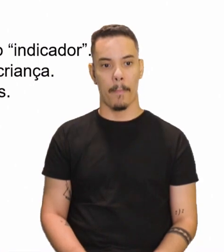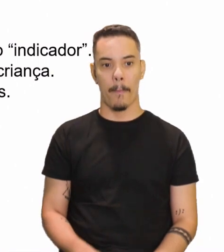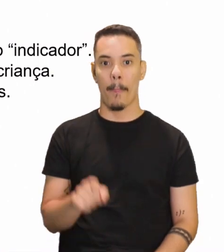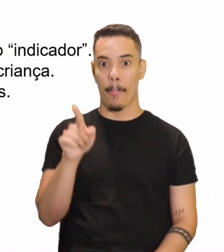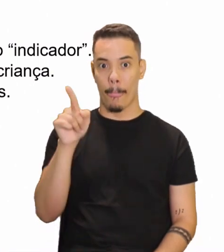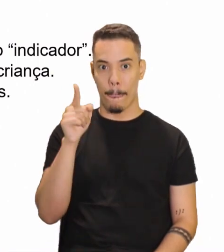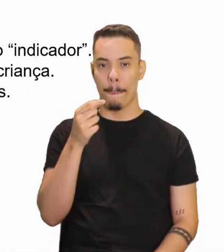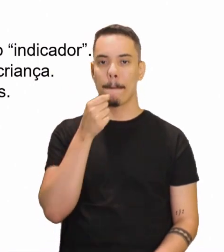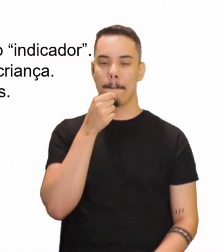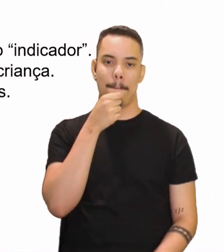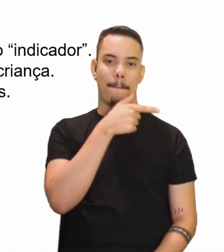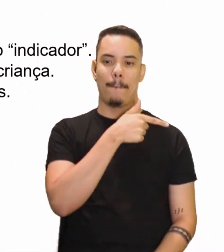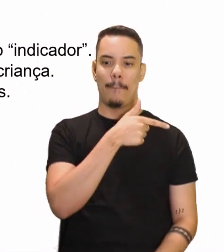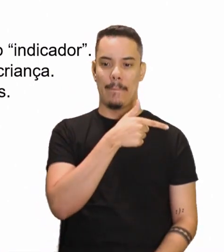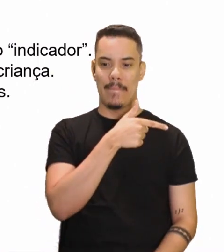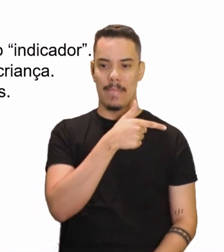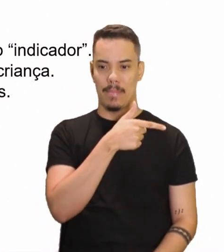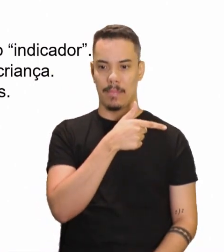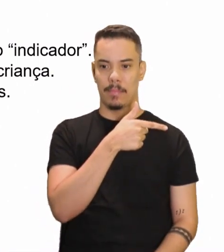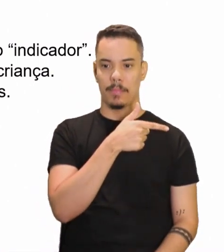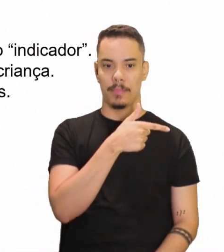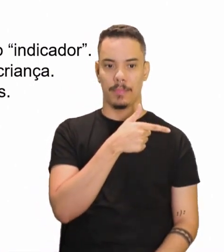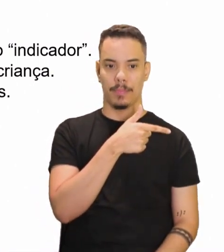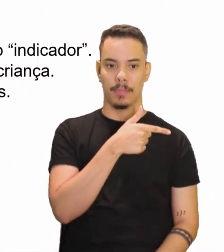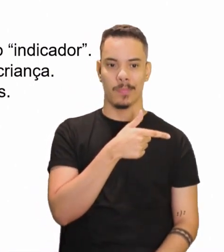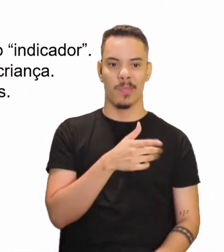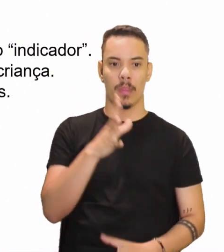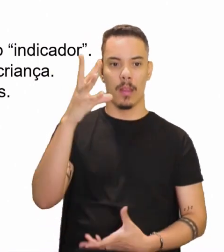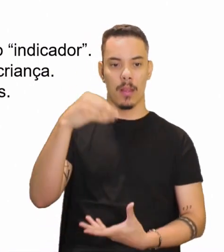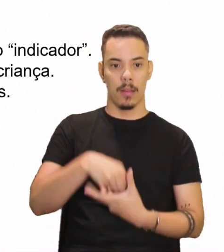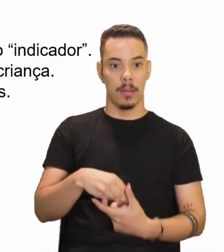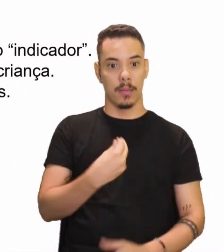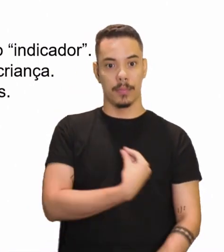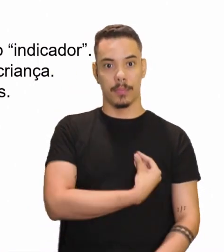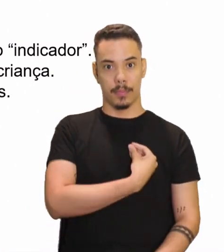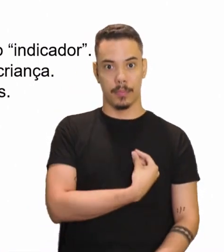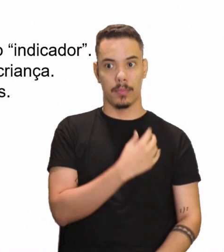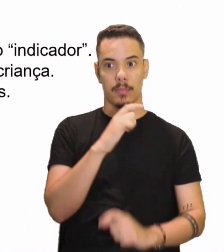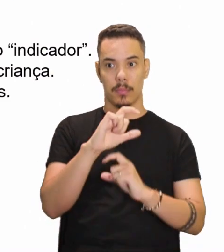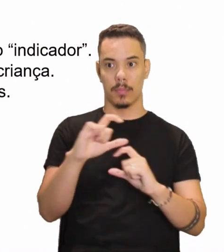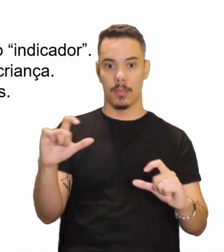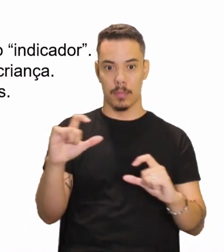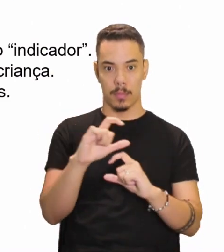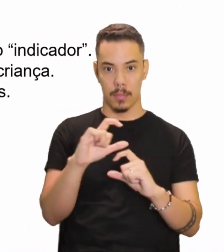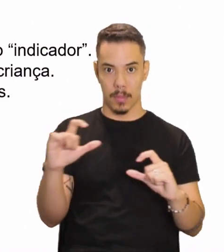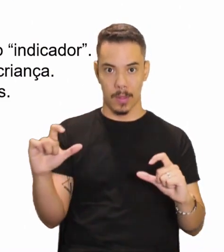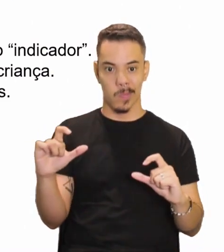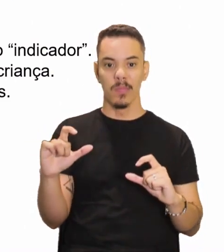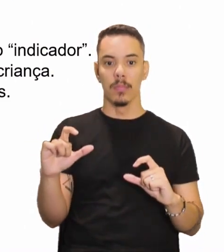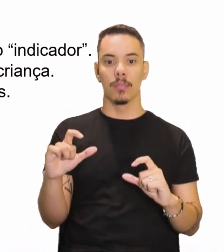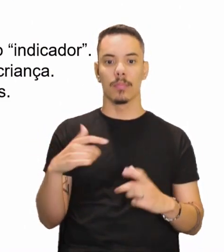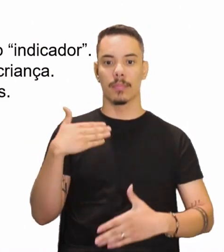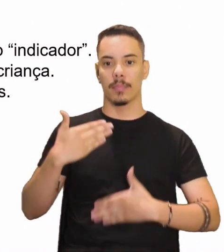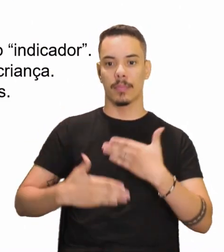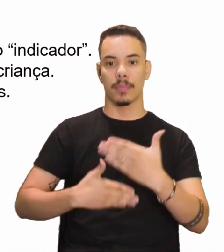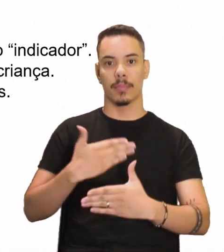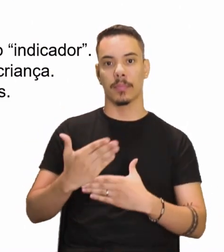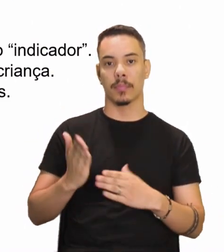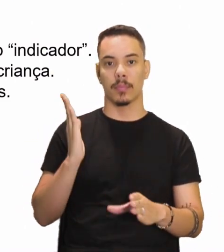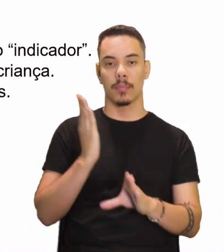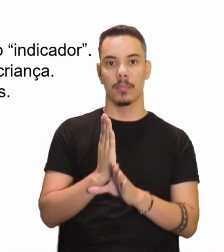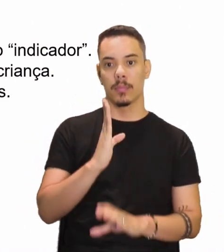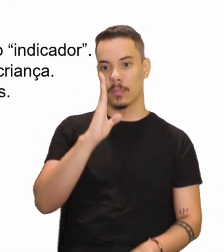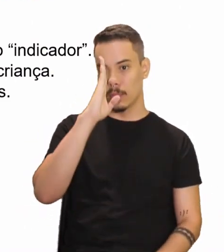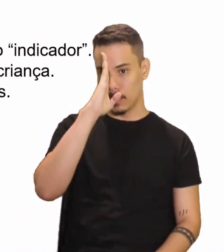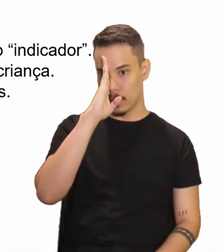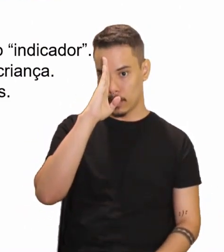o enunciado ou humor presente na tirinha decorre principalmente